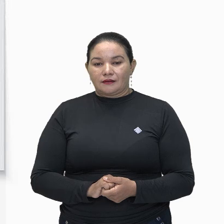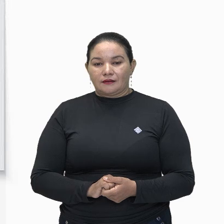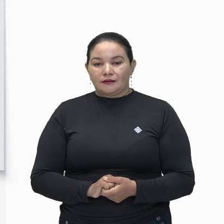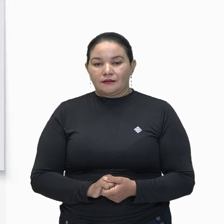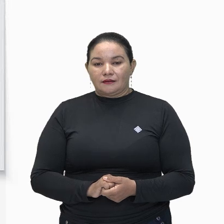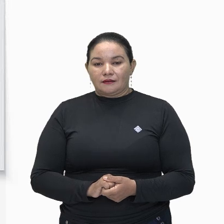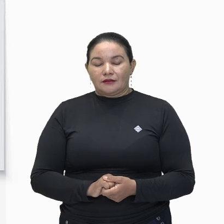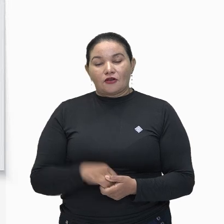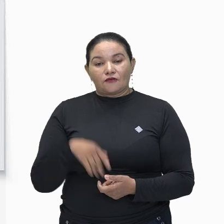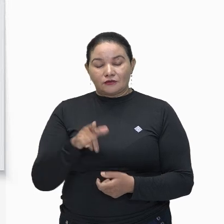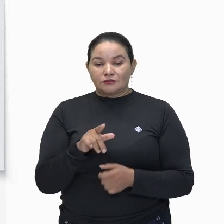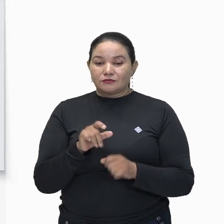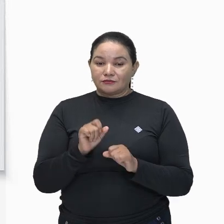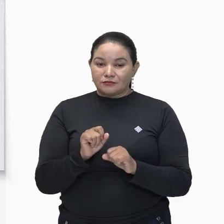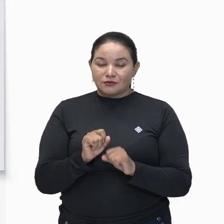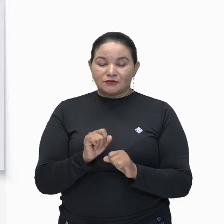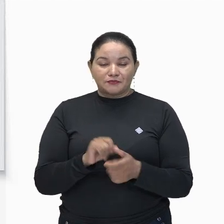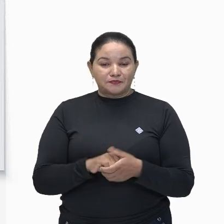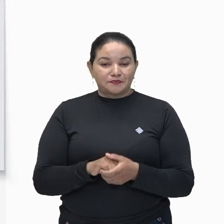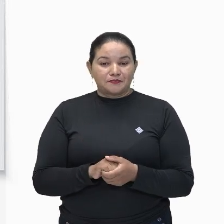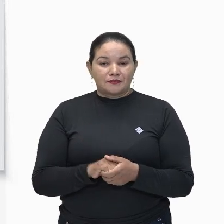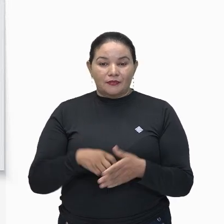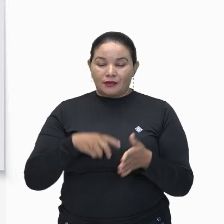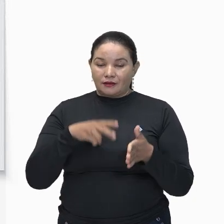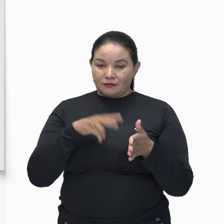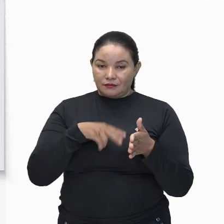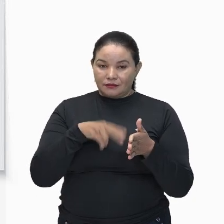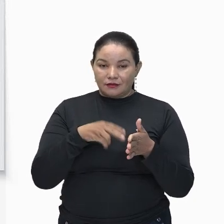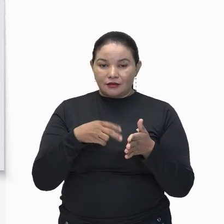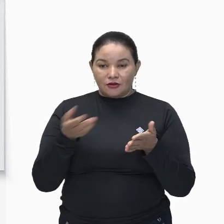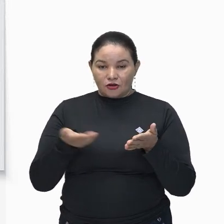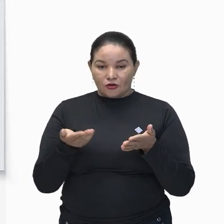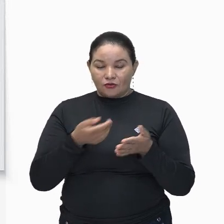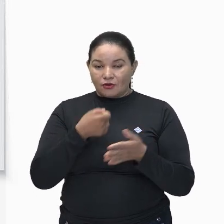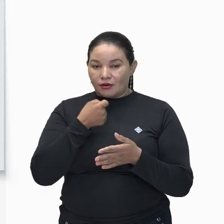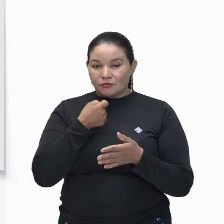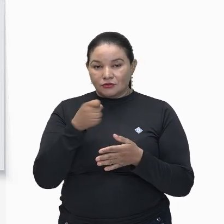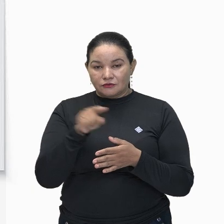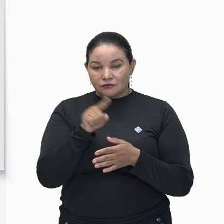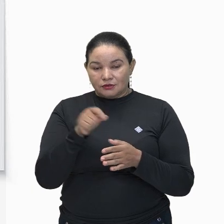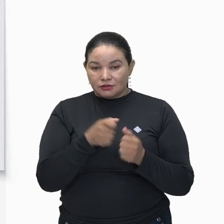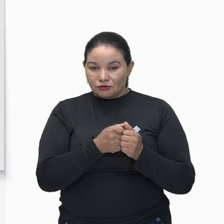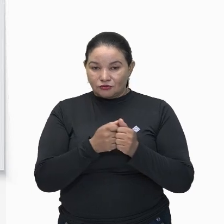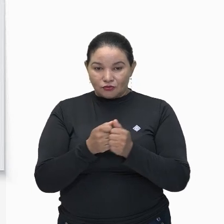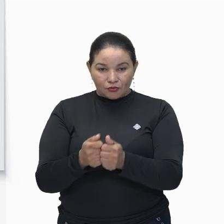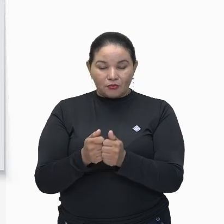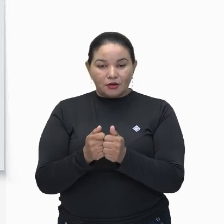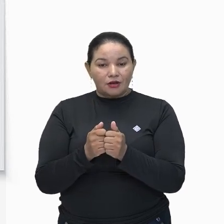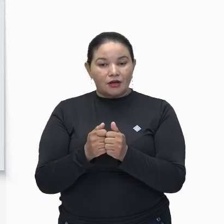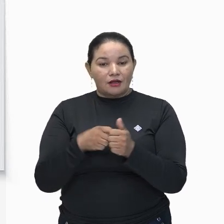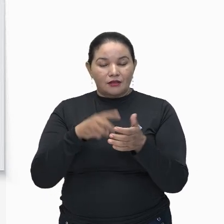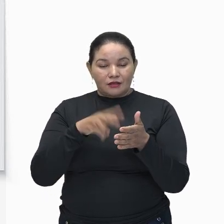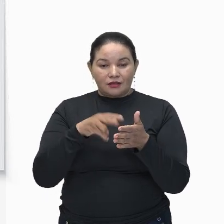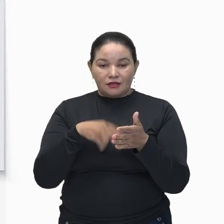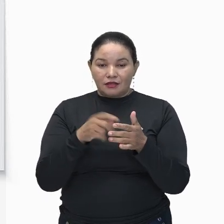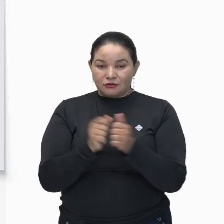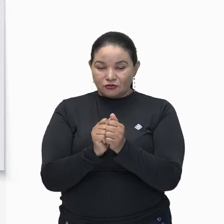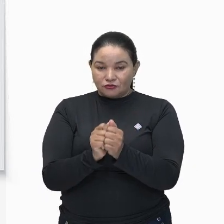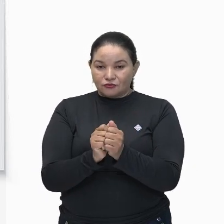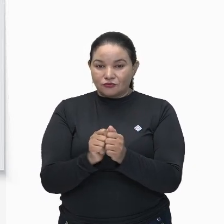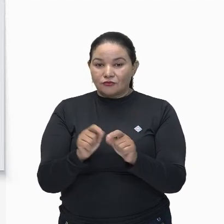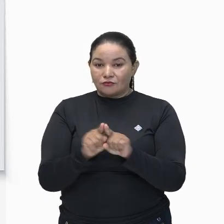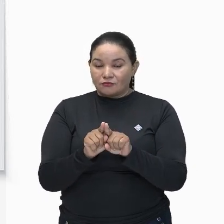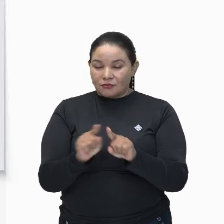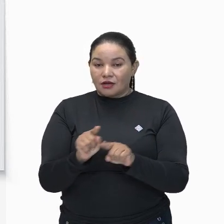ler agora, nós vamos ler agora a reportagem, você vai acompanhar e vai ler junto com o áudio, mas você também